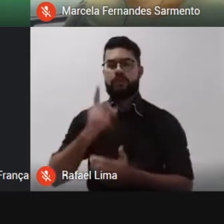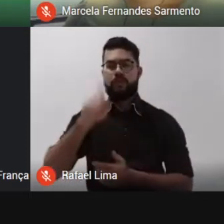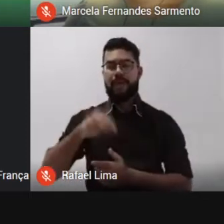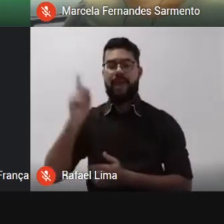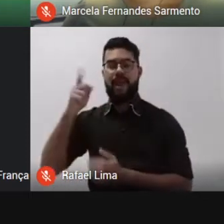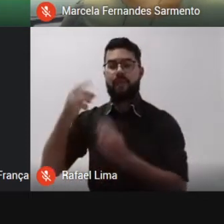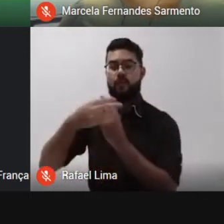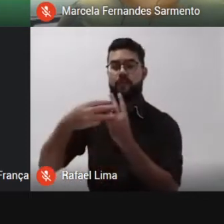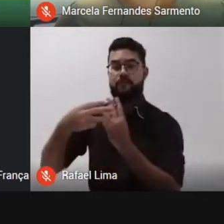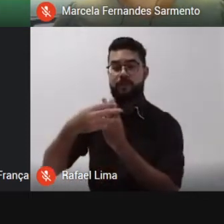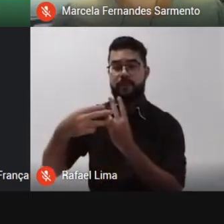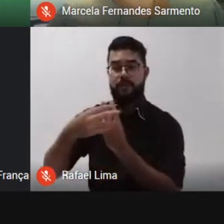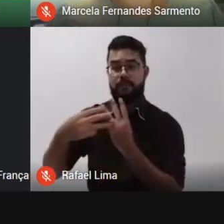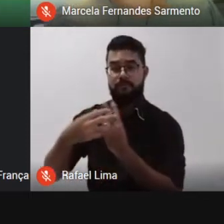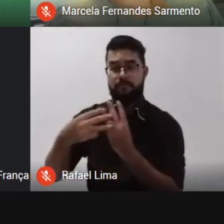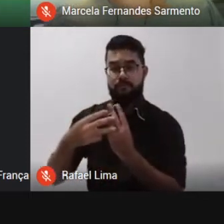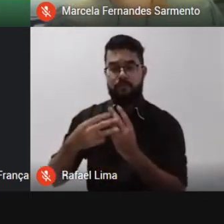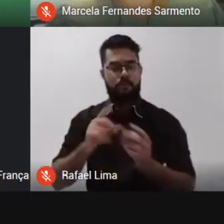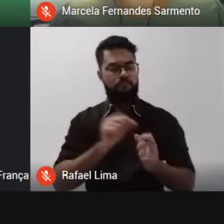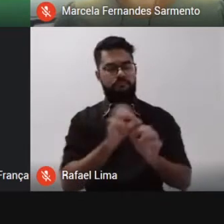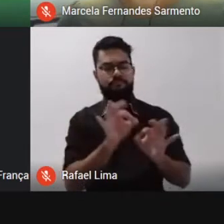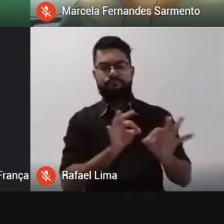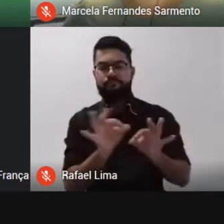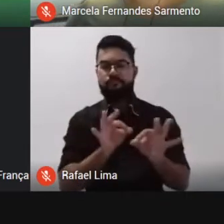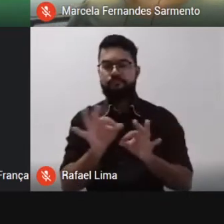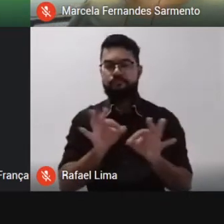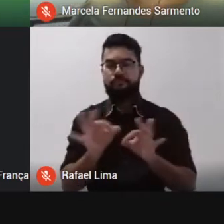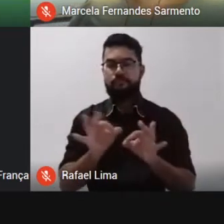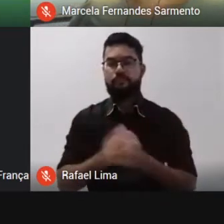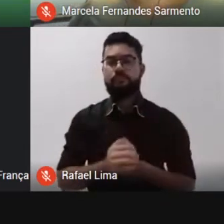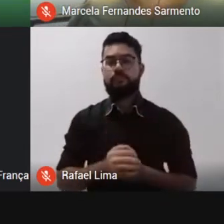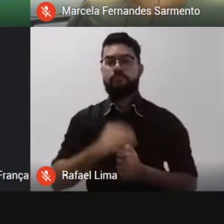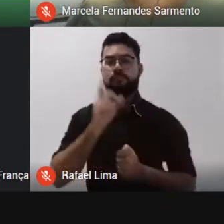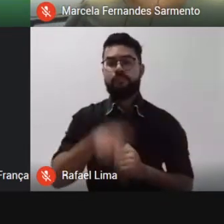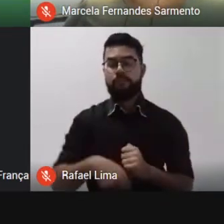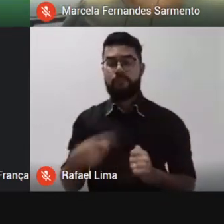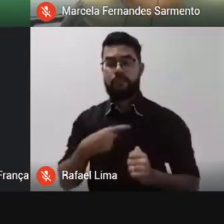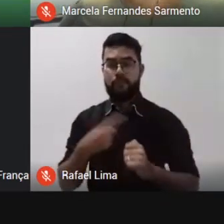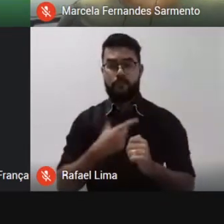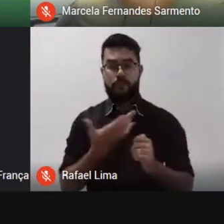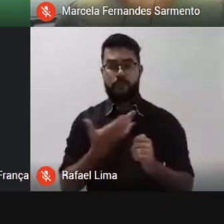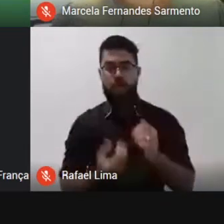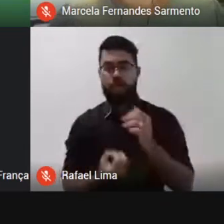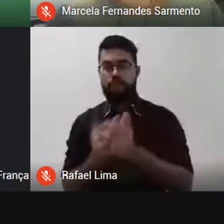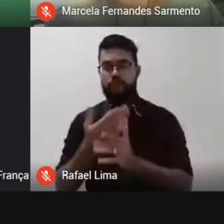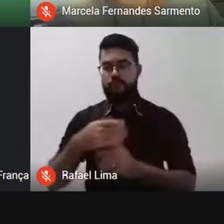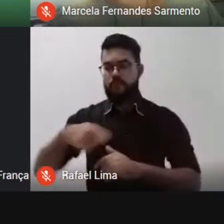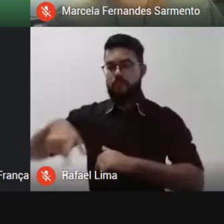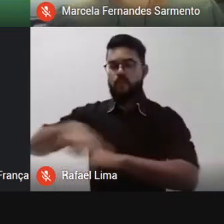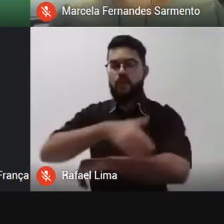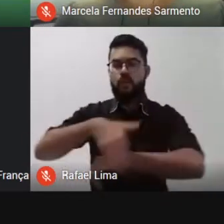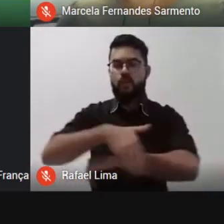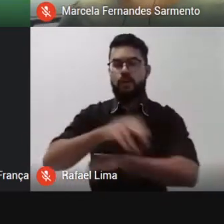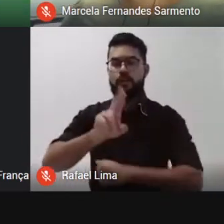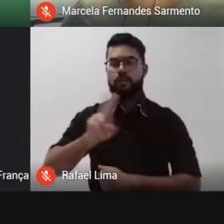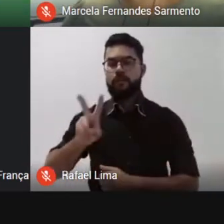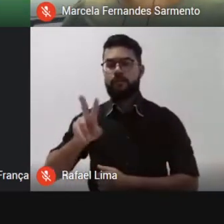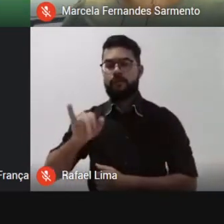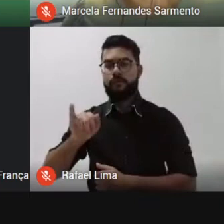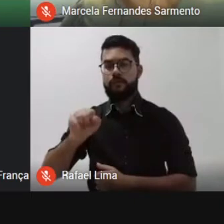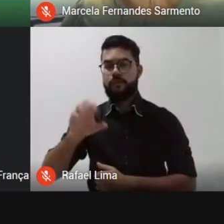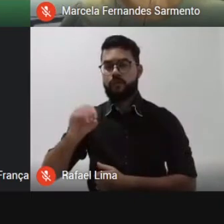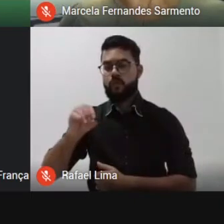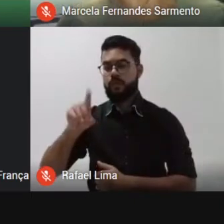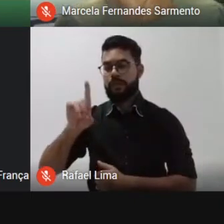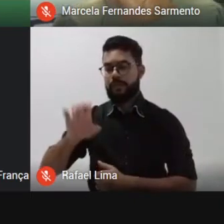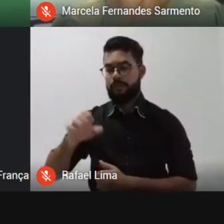TCC do curso dele. E esse Parklet na Visconde de Pelotas, ele tinha em torno de 5,5 metros de